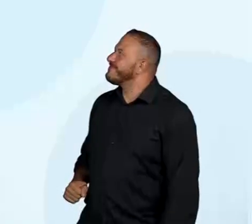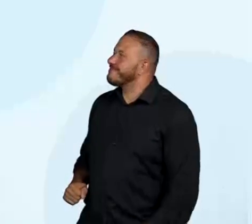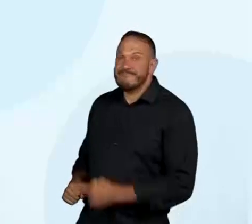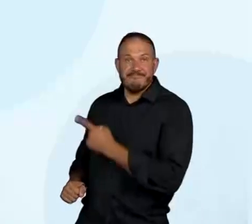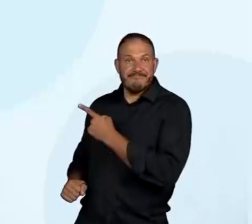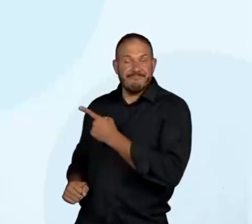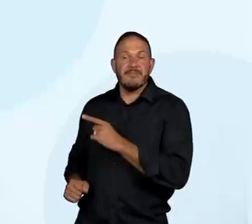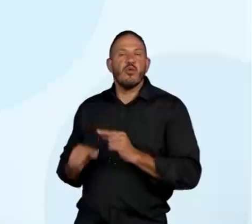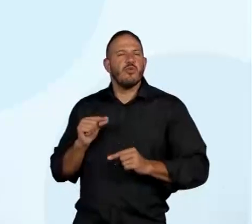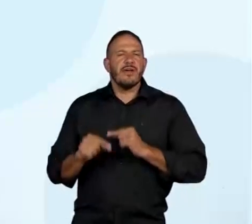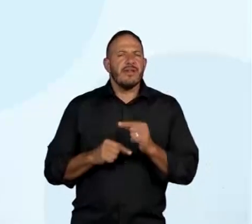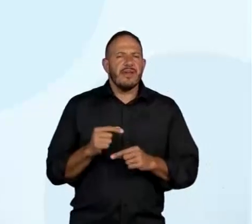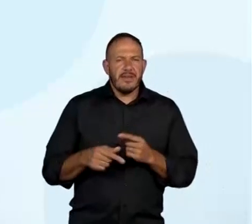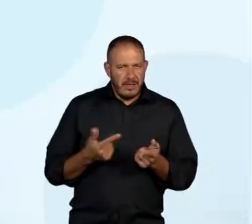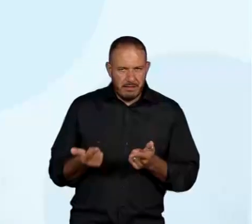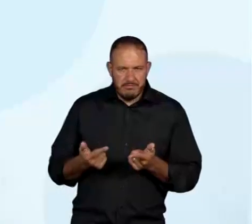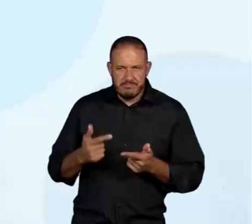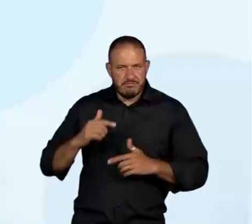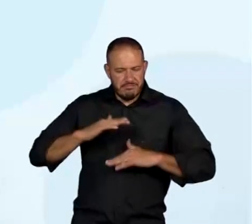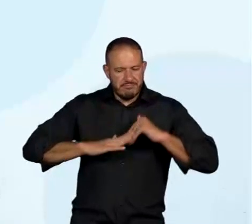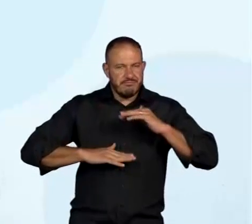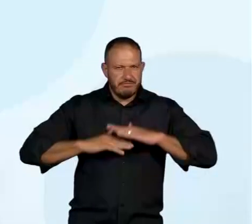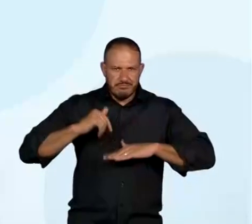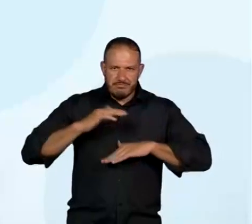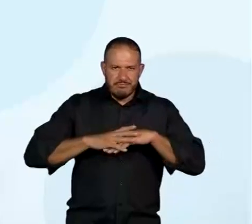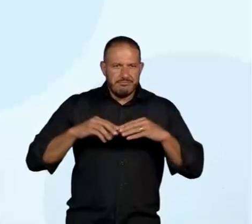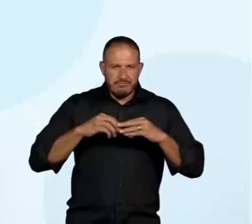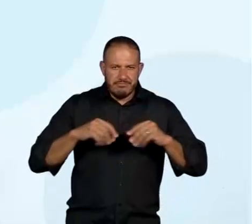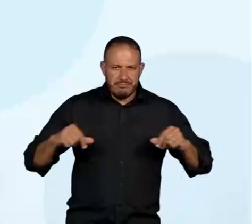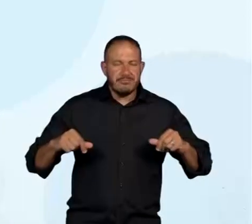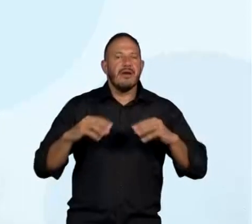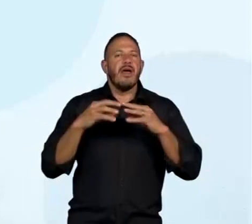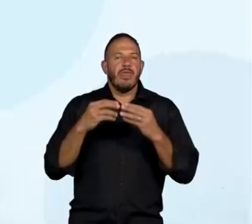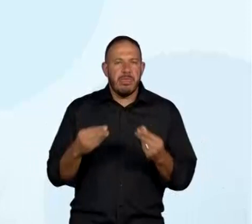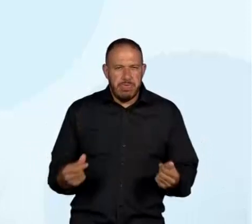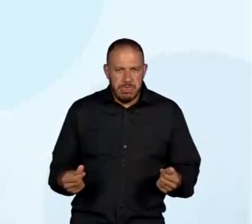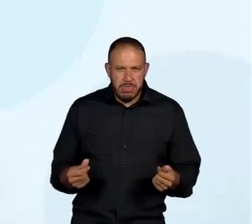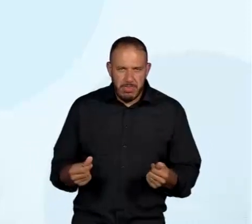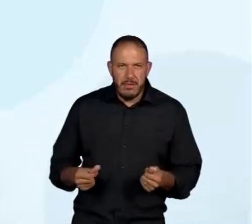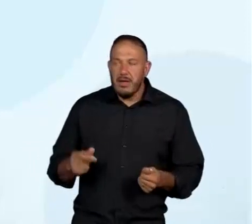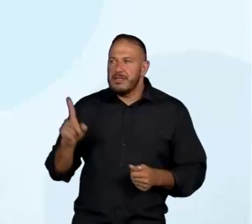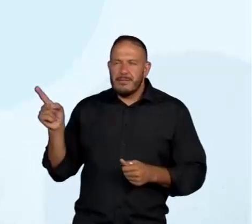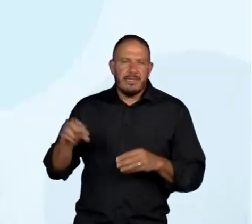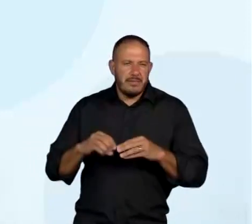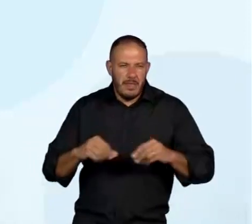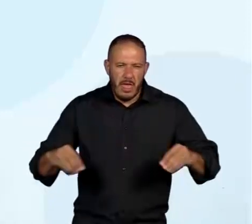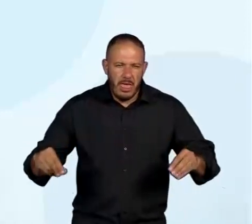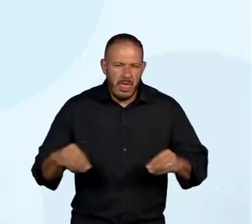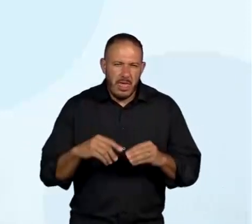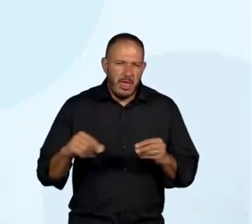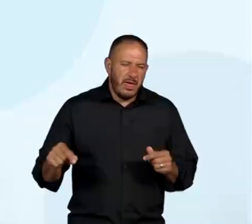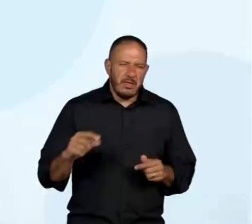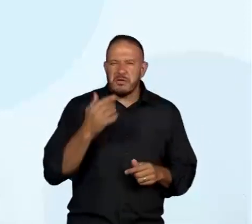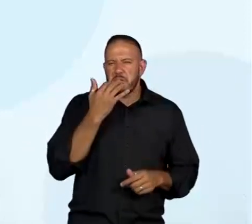O que é a compostagem? A continuação. O solo umífero, também conhecido como terra preta,